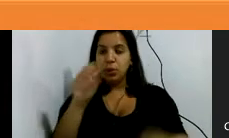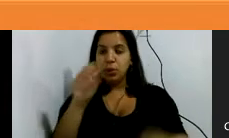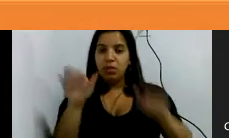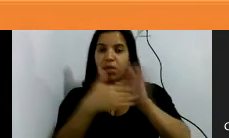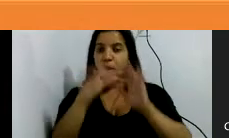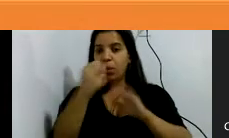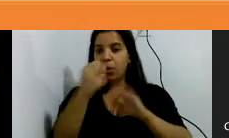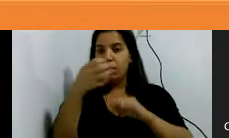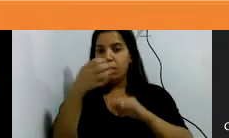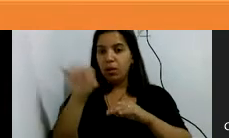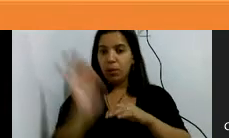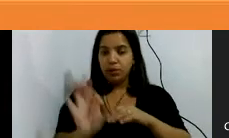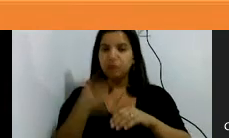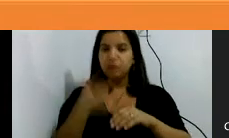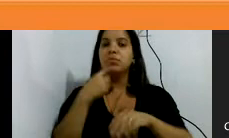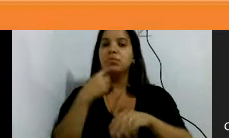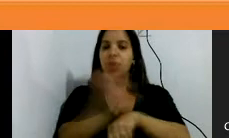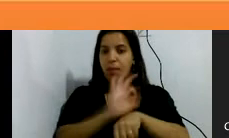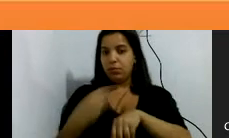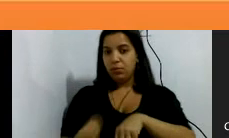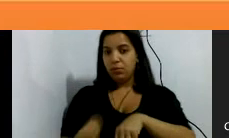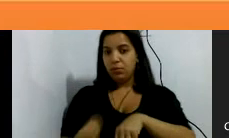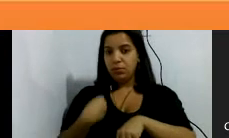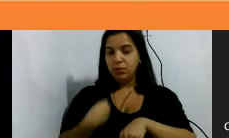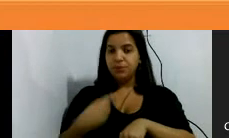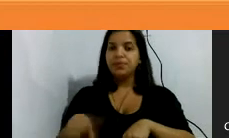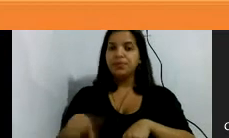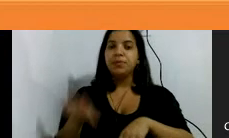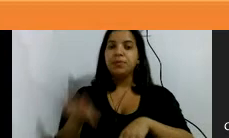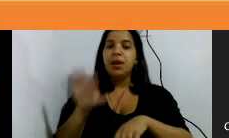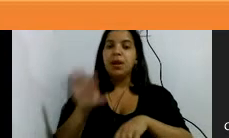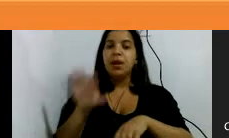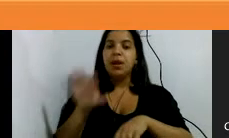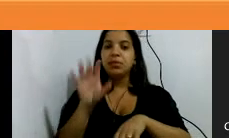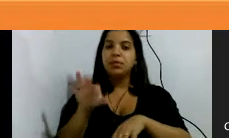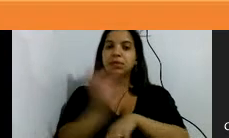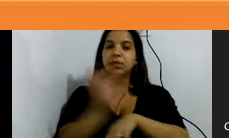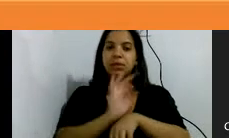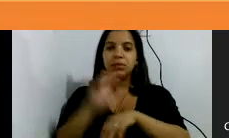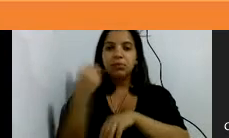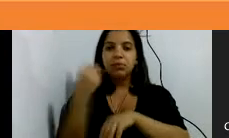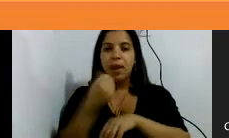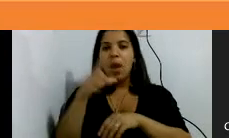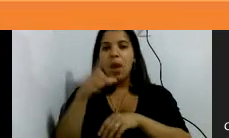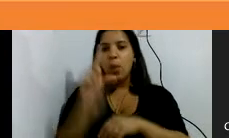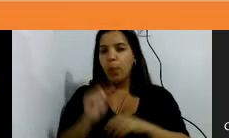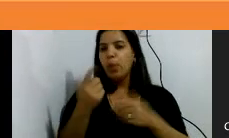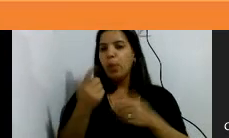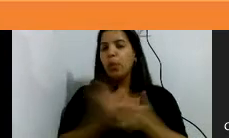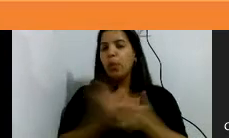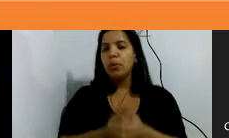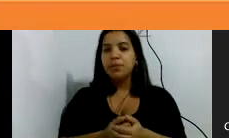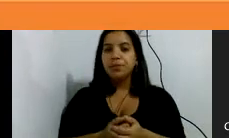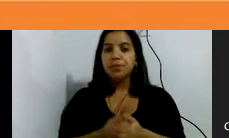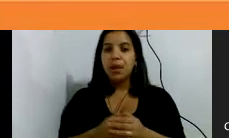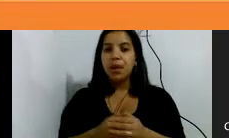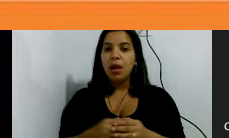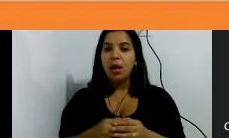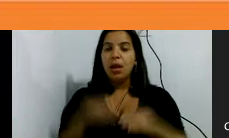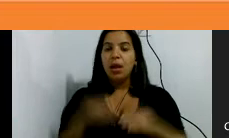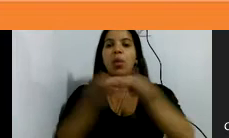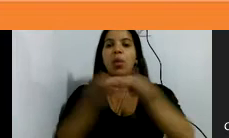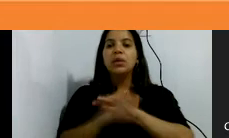aí de hemácias. Então, leucócito e plaqueta a gente tem em pequena quantidade, conservação